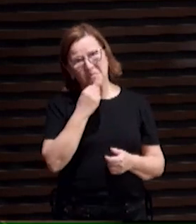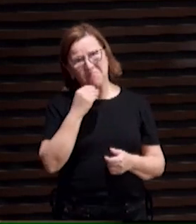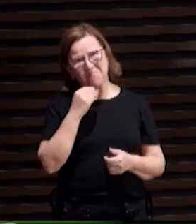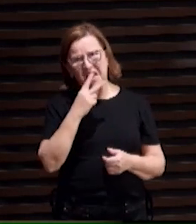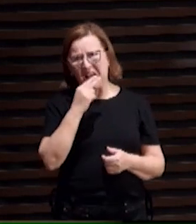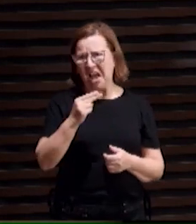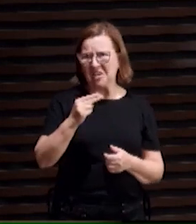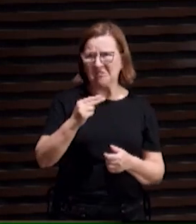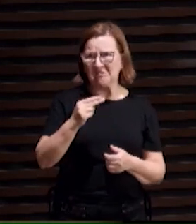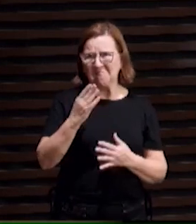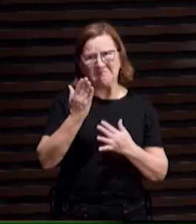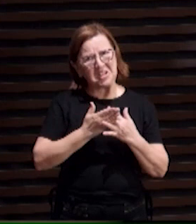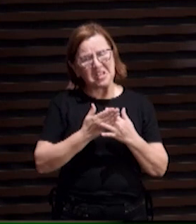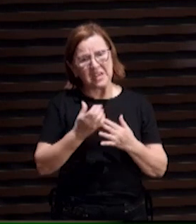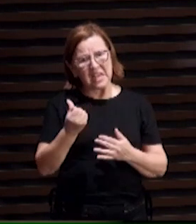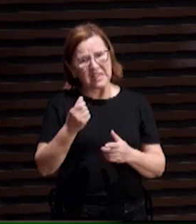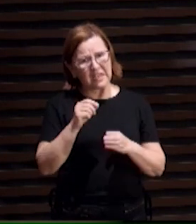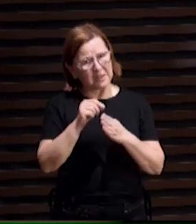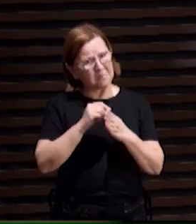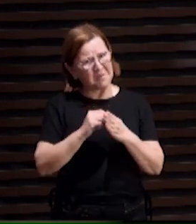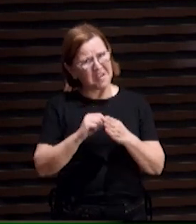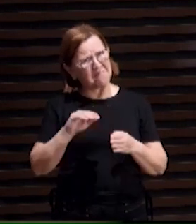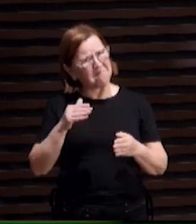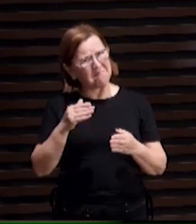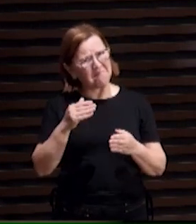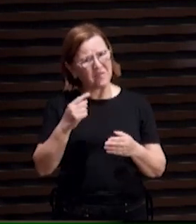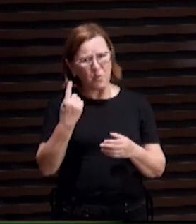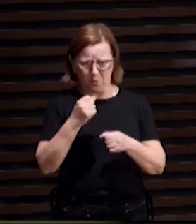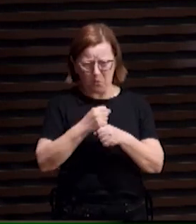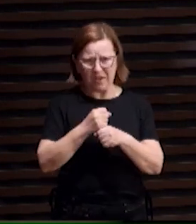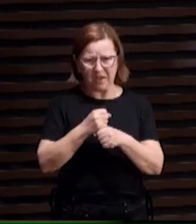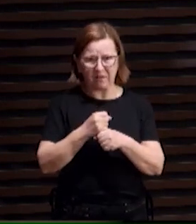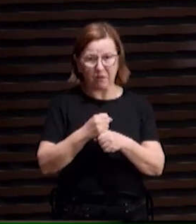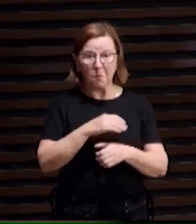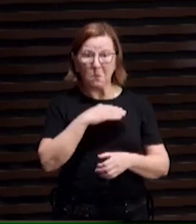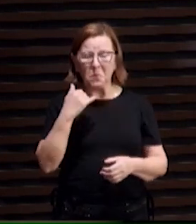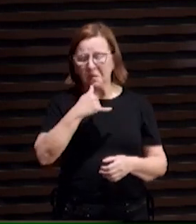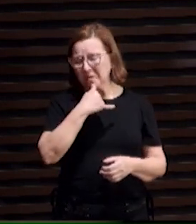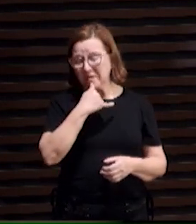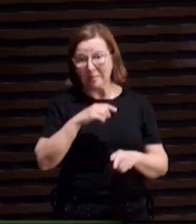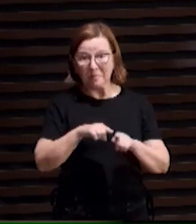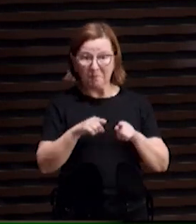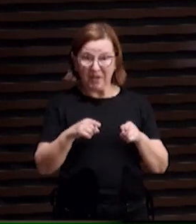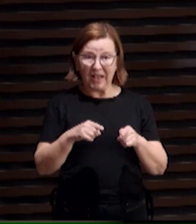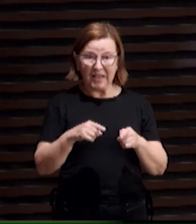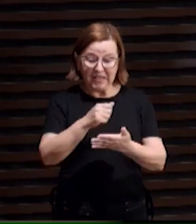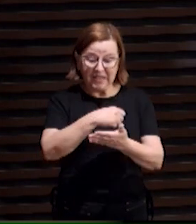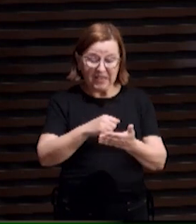1 ano, ele veio a falecer de tristeza. Mas ele deixou um testamento.